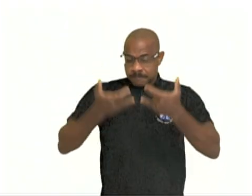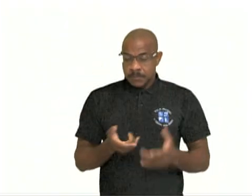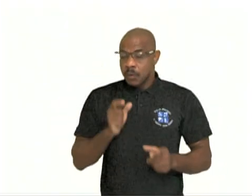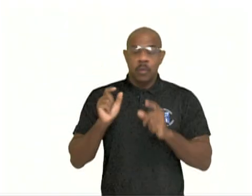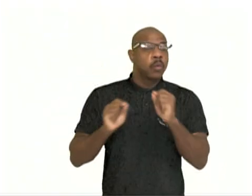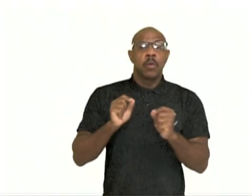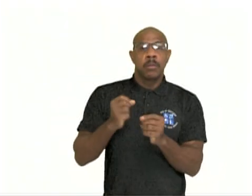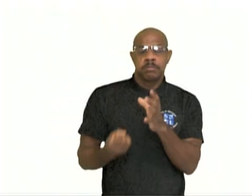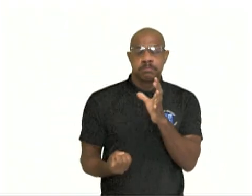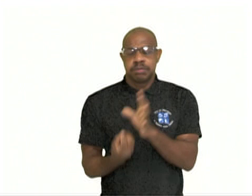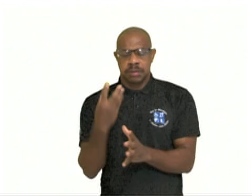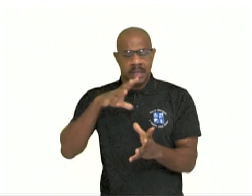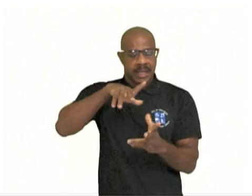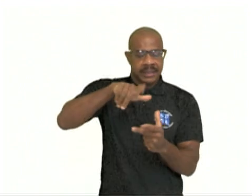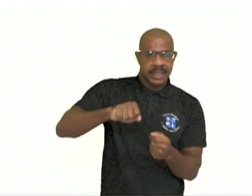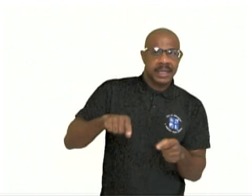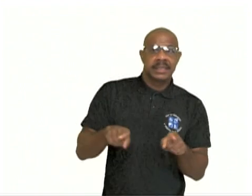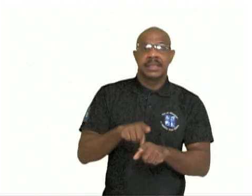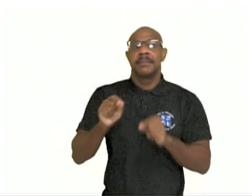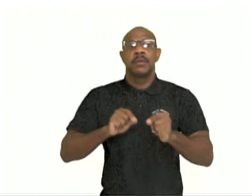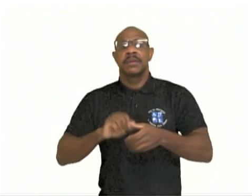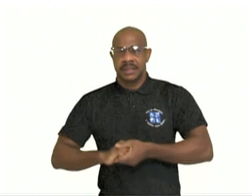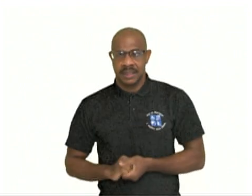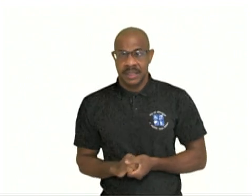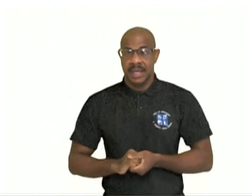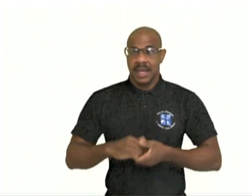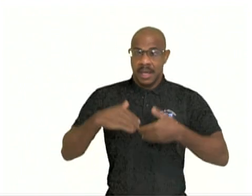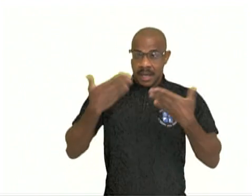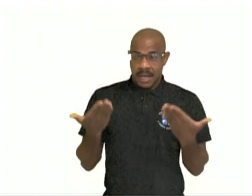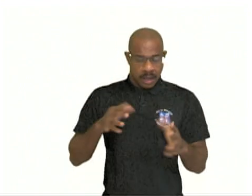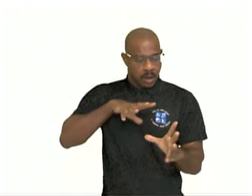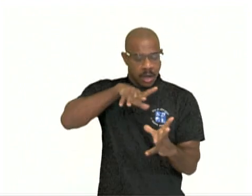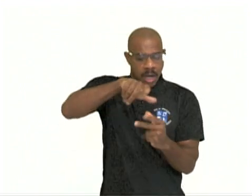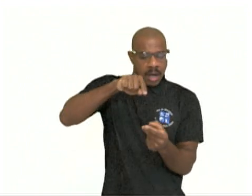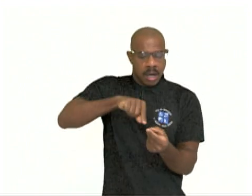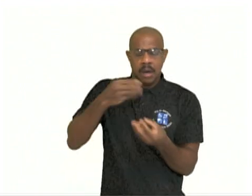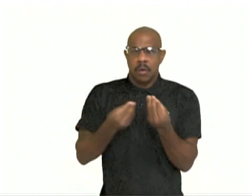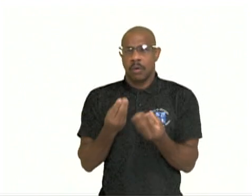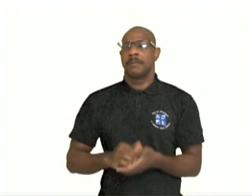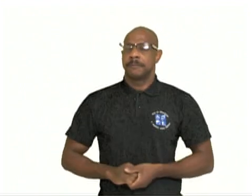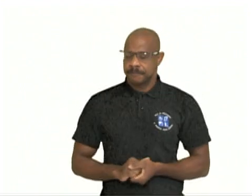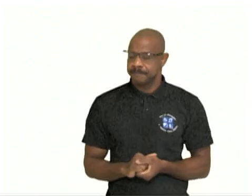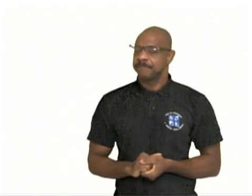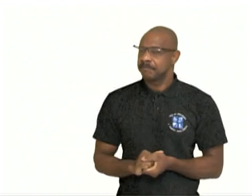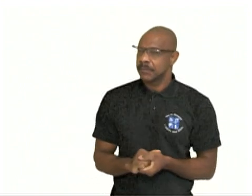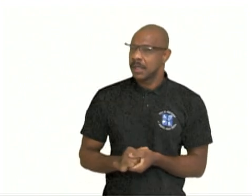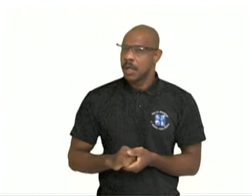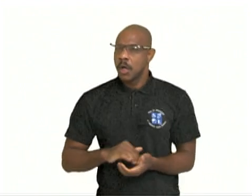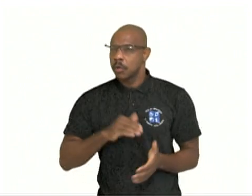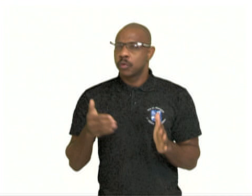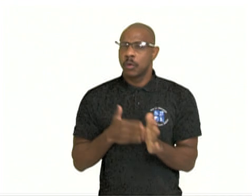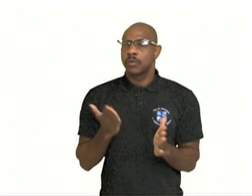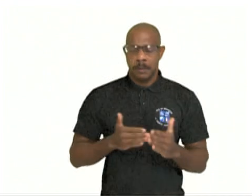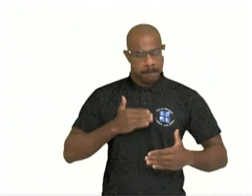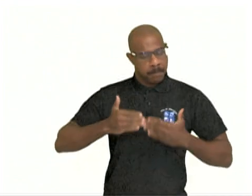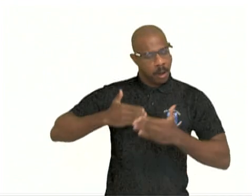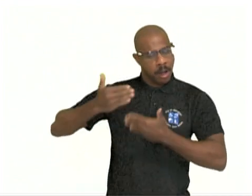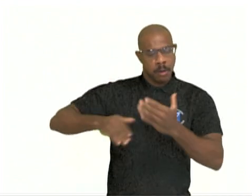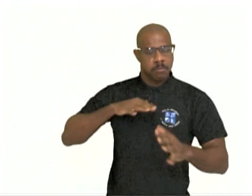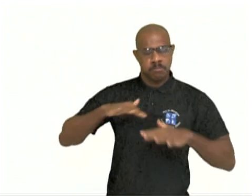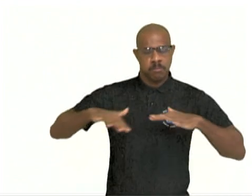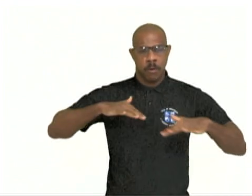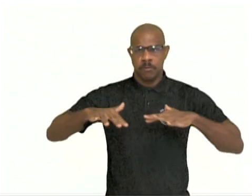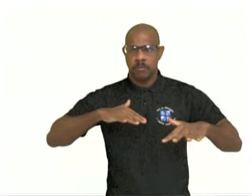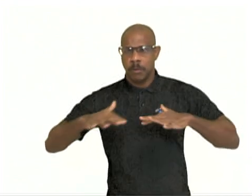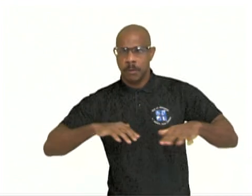como a dinâmica natural do planeta, que é aquilo que nós falamos. Todo esse processo de dinâmica, de movimento. O